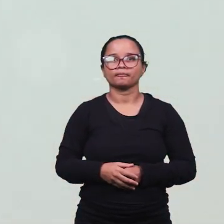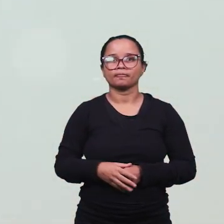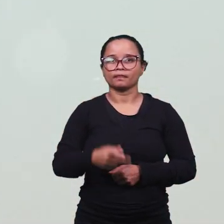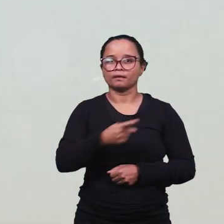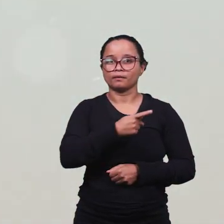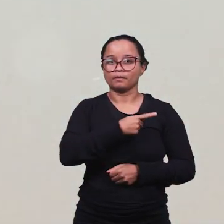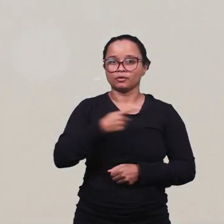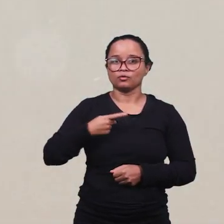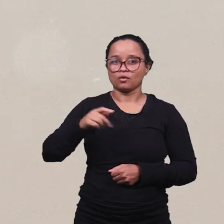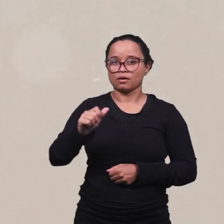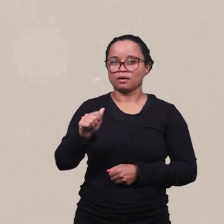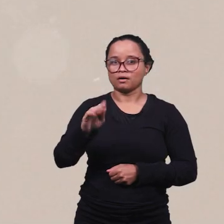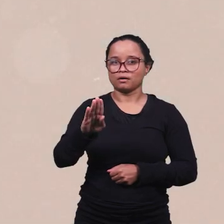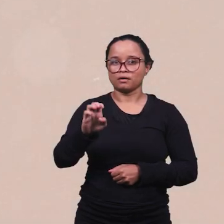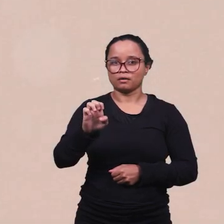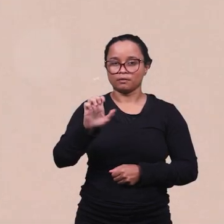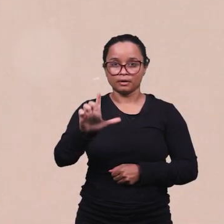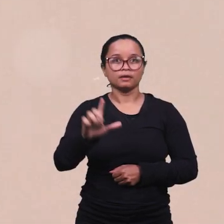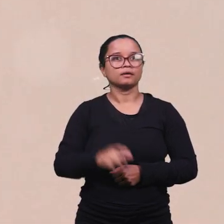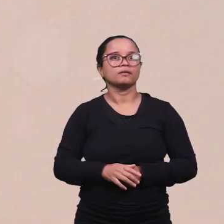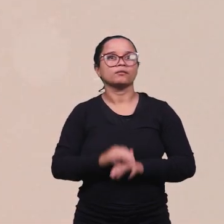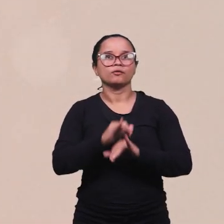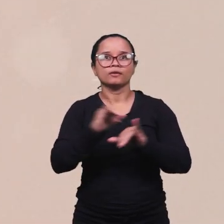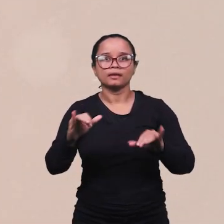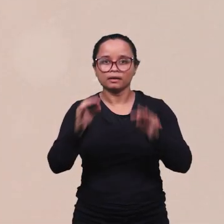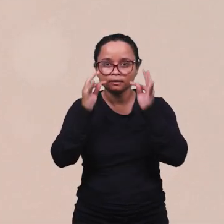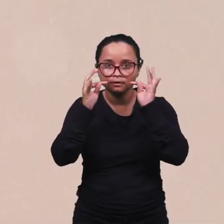Abel Monteiro Júnior.